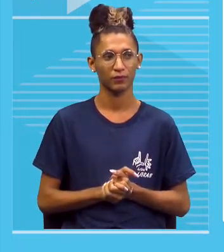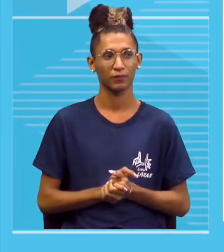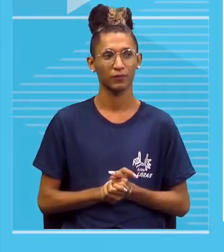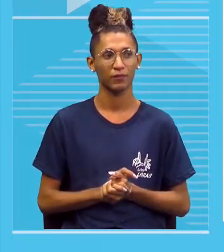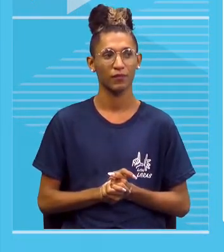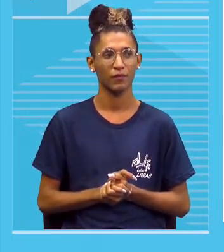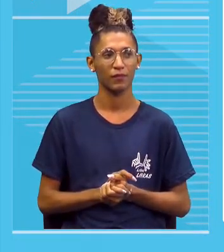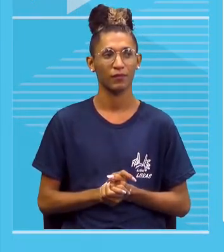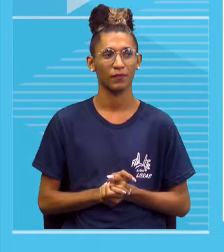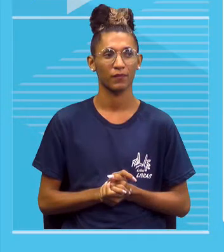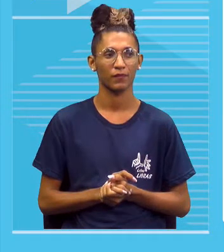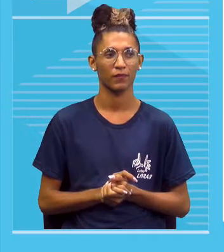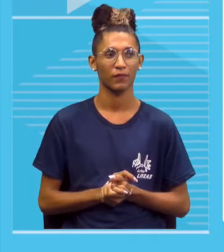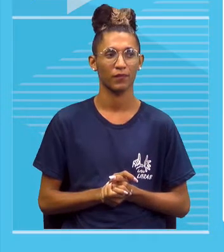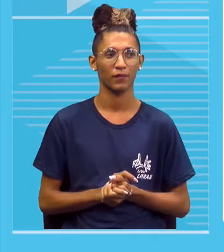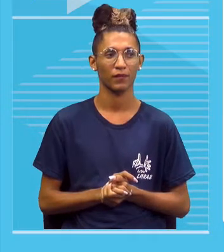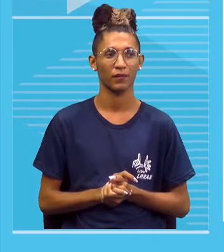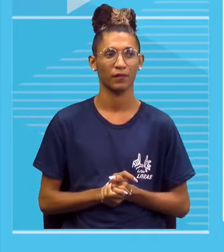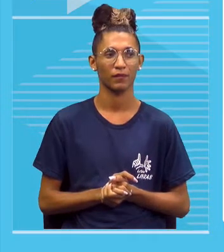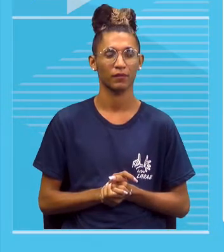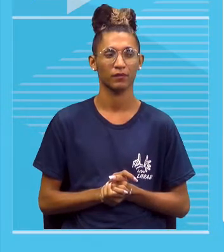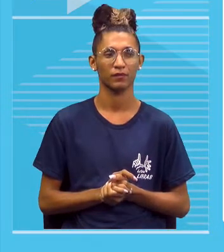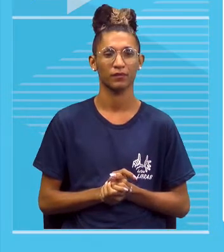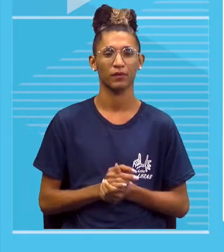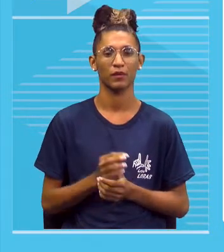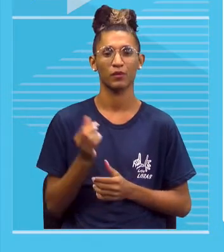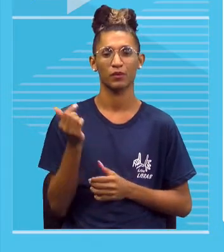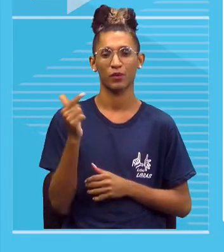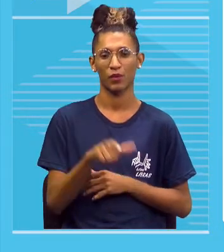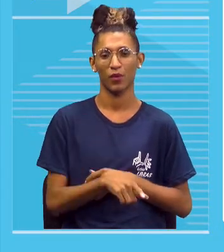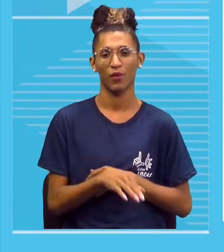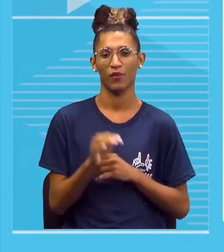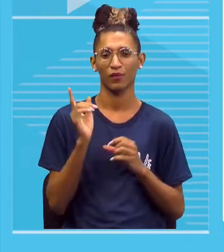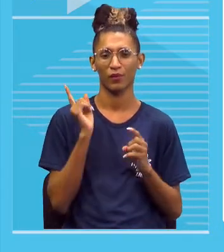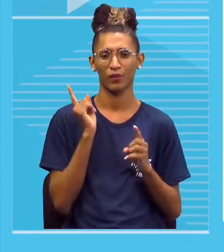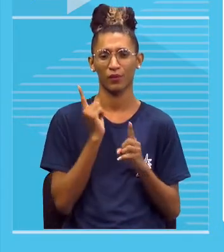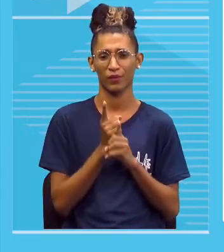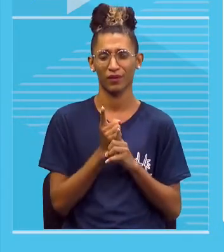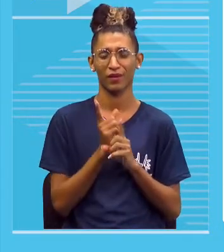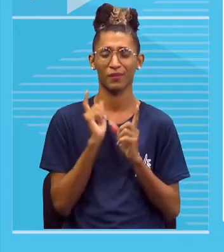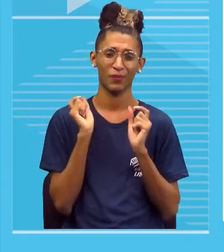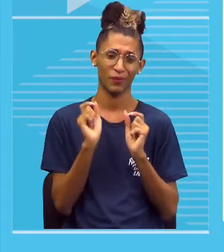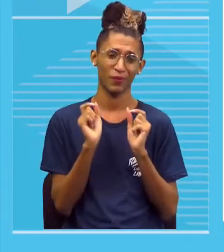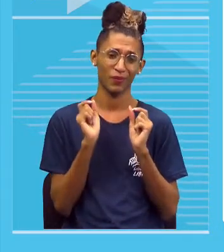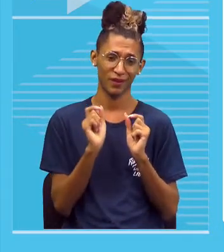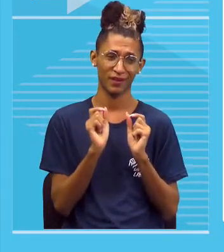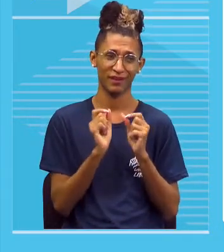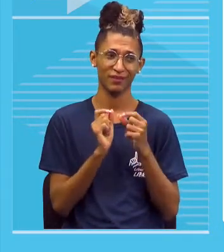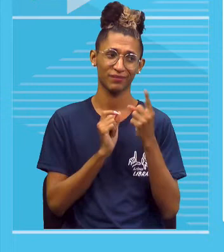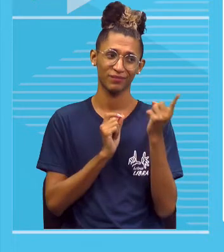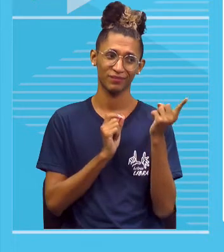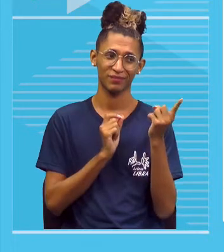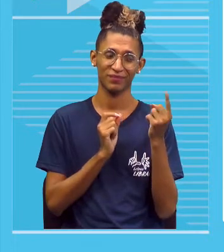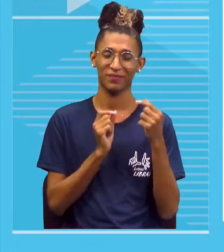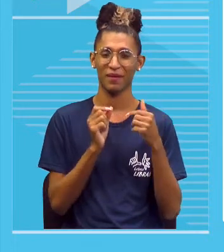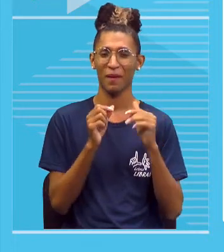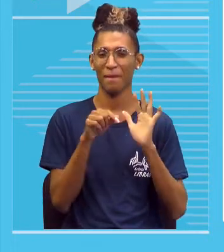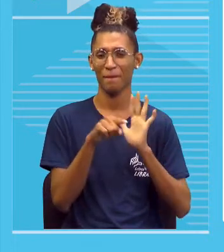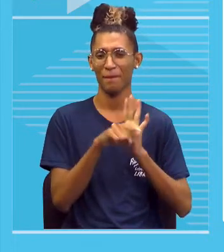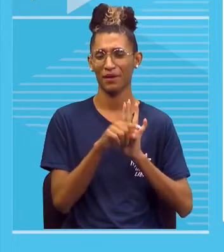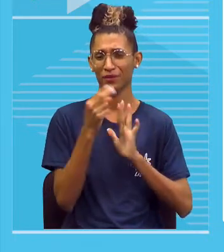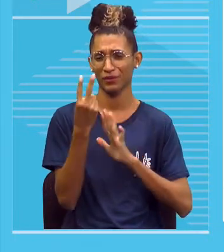zero de novo jovens esbarramos em um problema e a